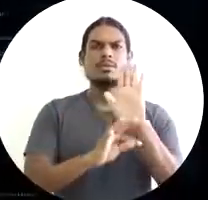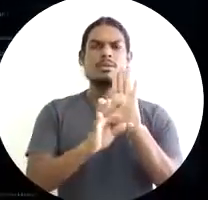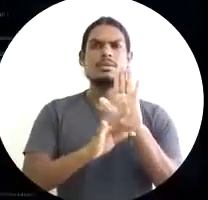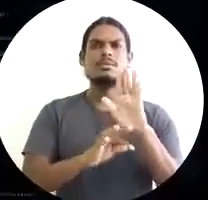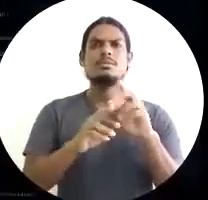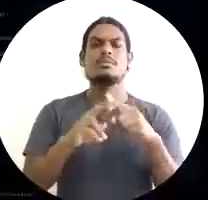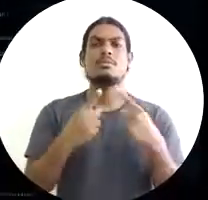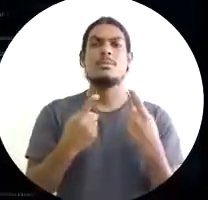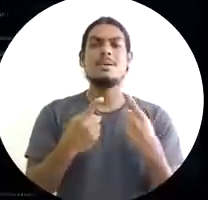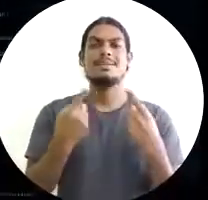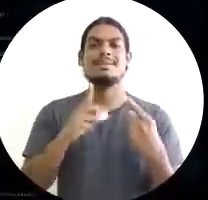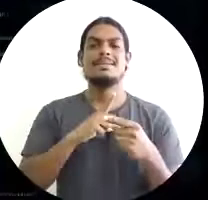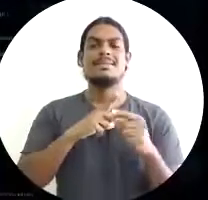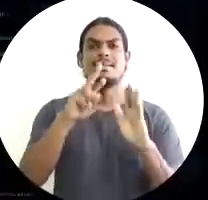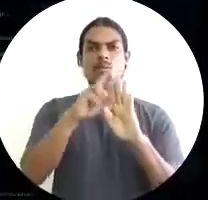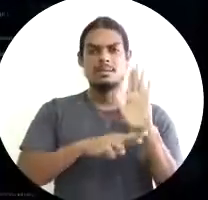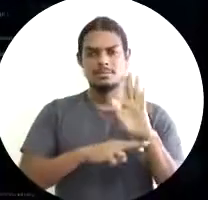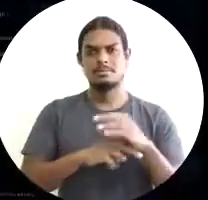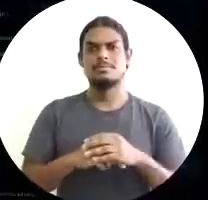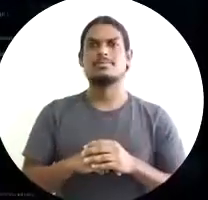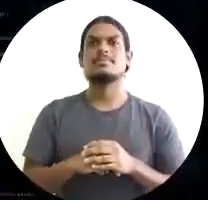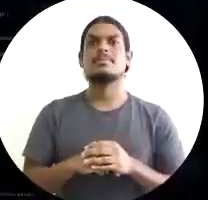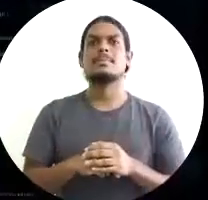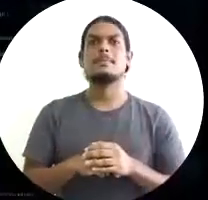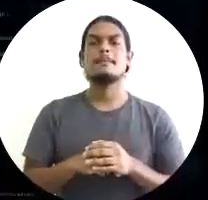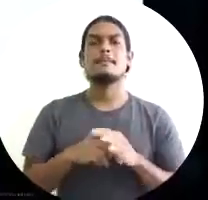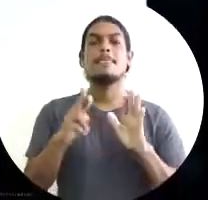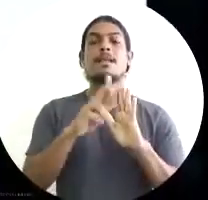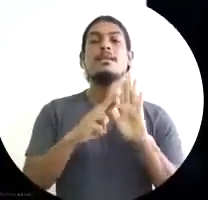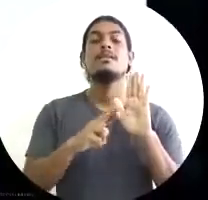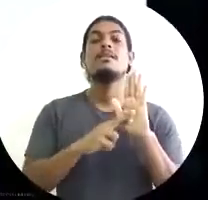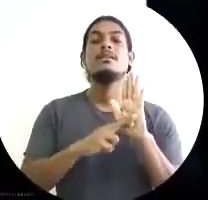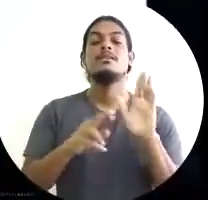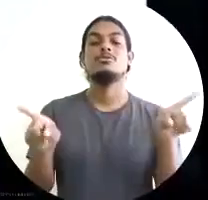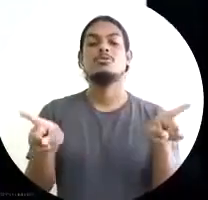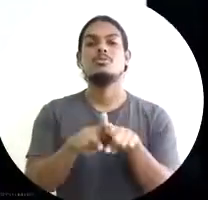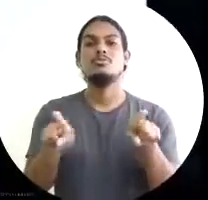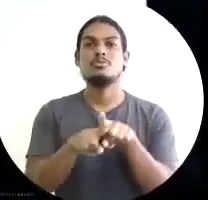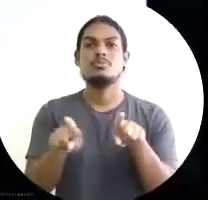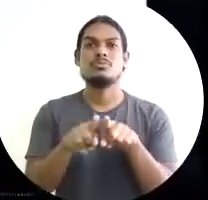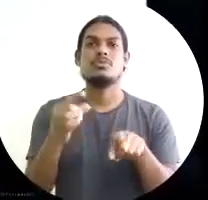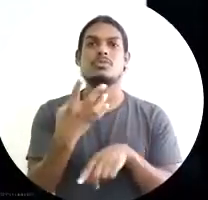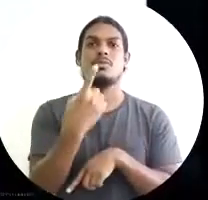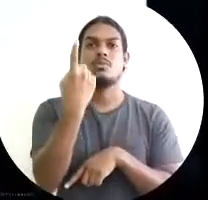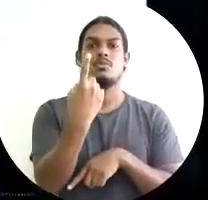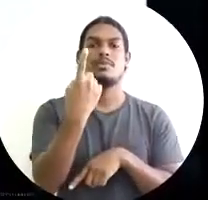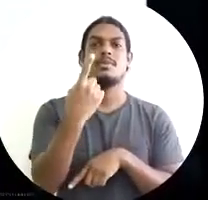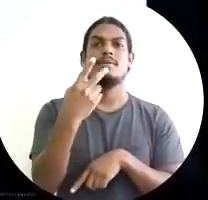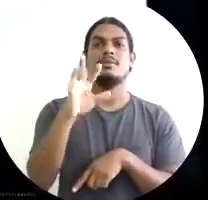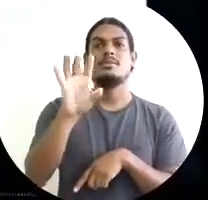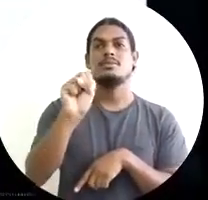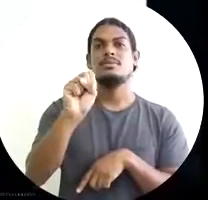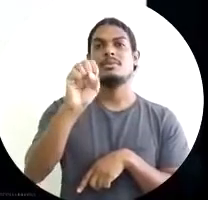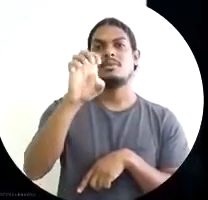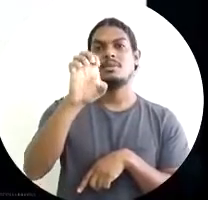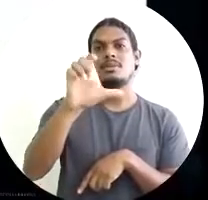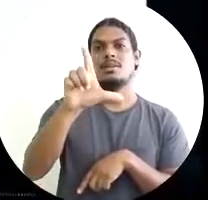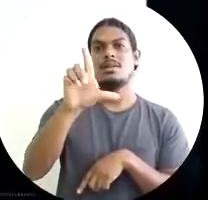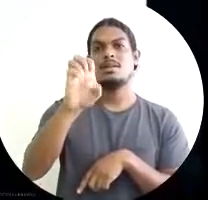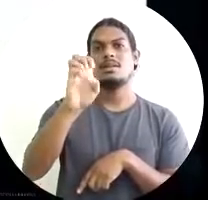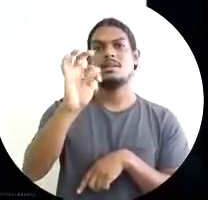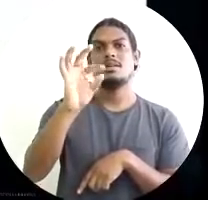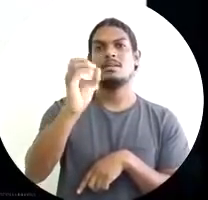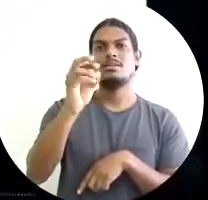vai ter regras. Essas regras, elas são agrupadas em um seletor. Então observe aí que a